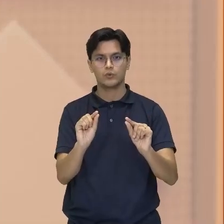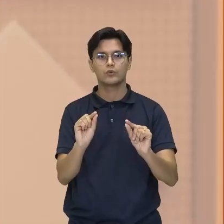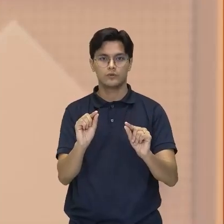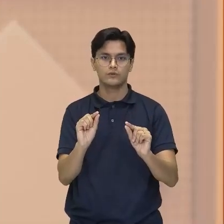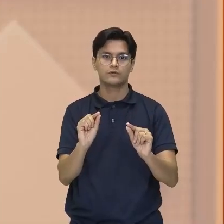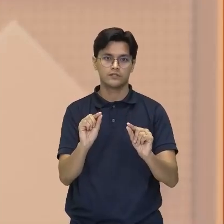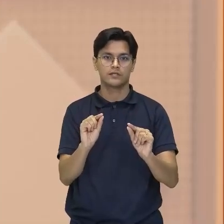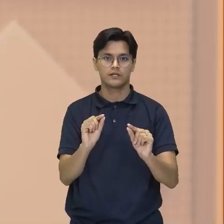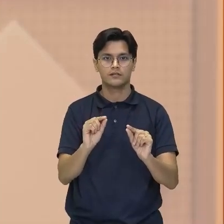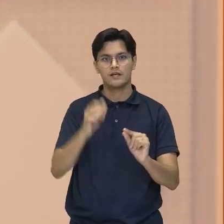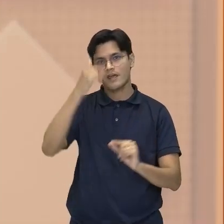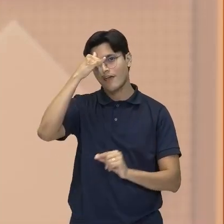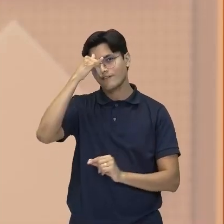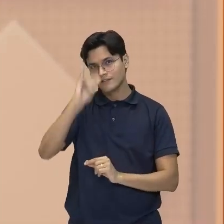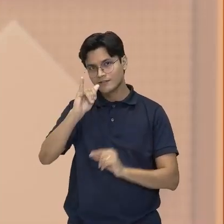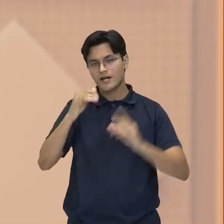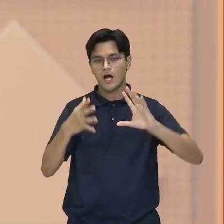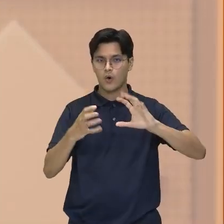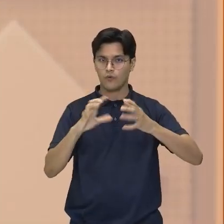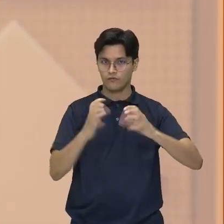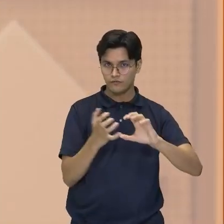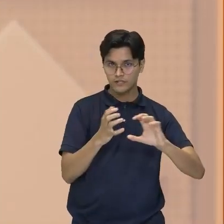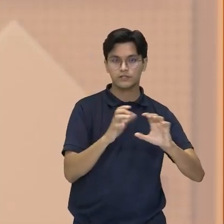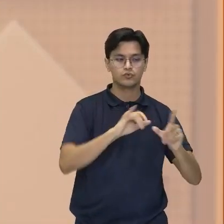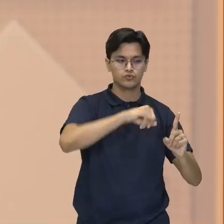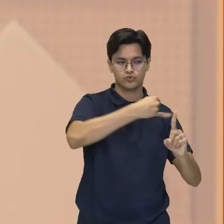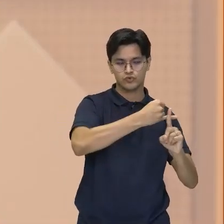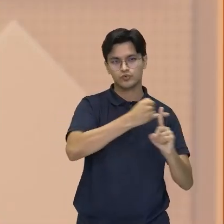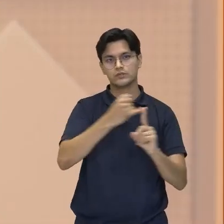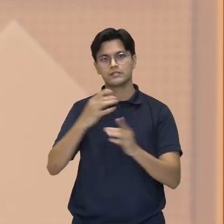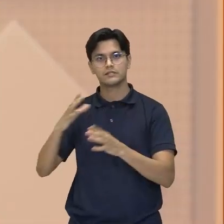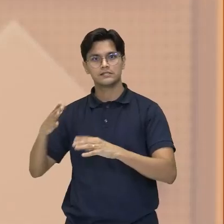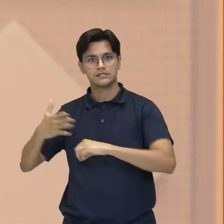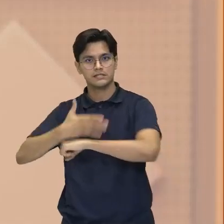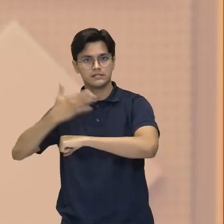conflito entre colonos e missionários, mas isso aí fica